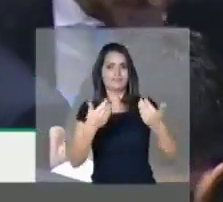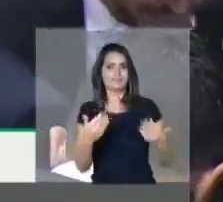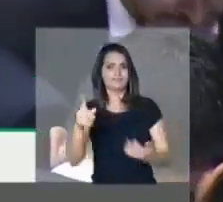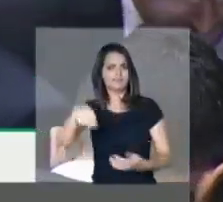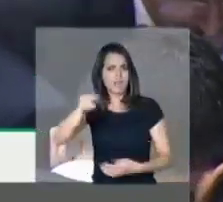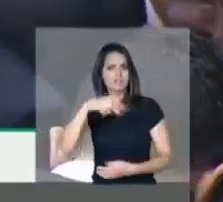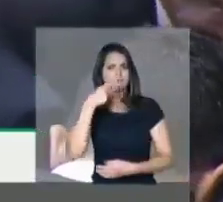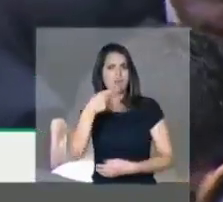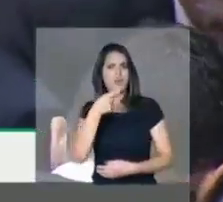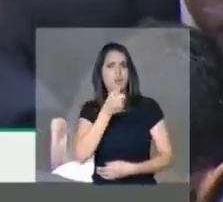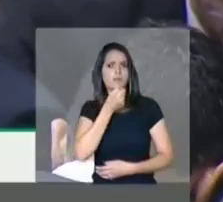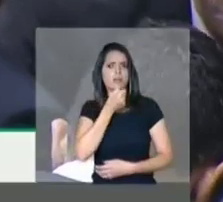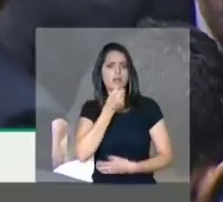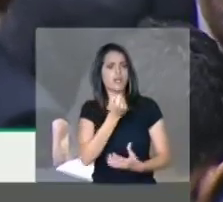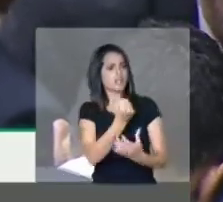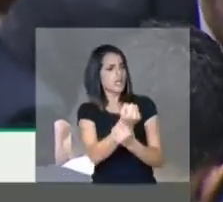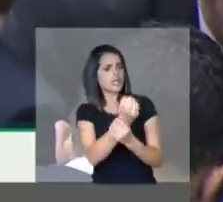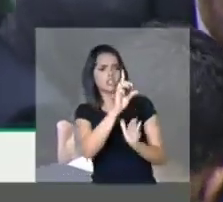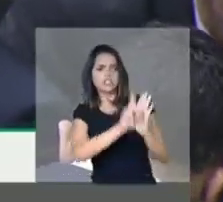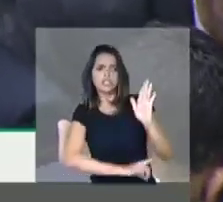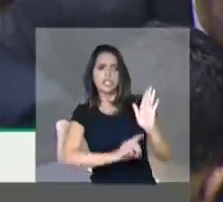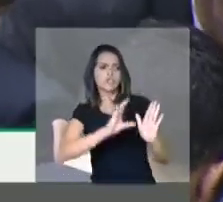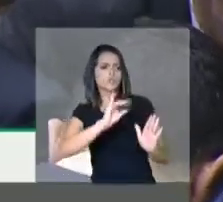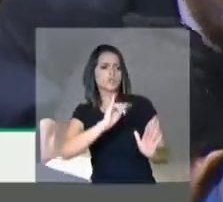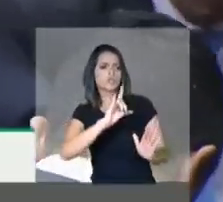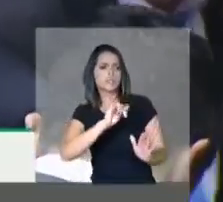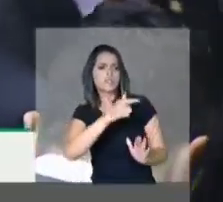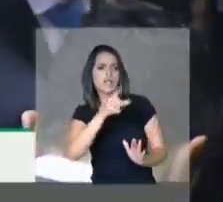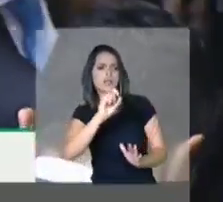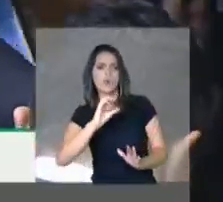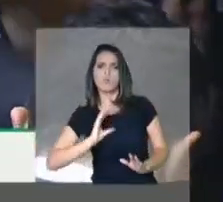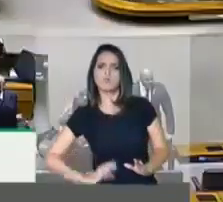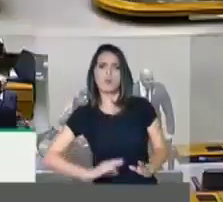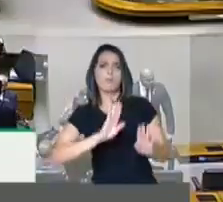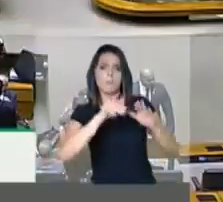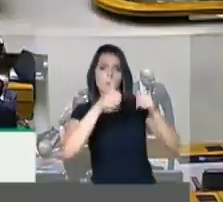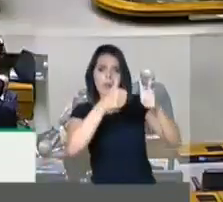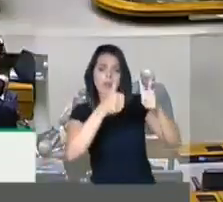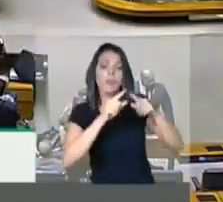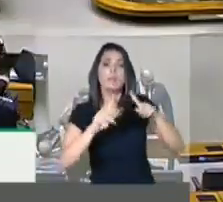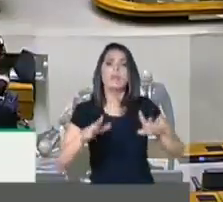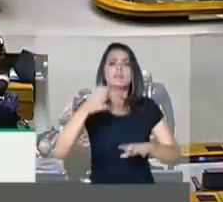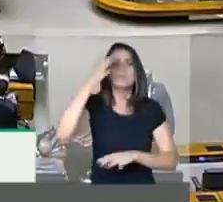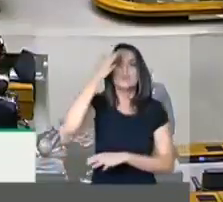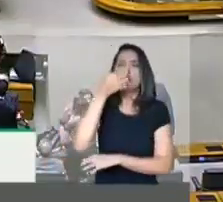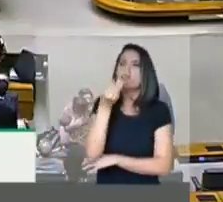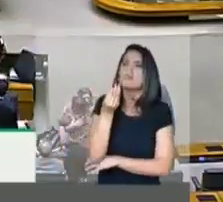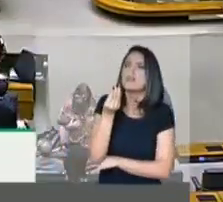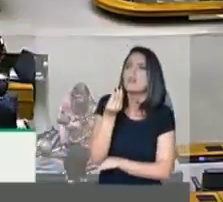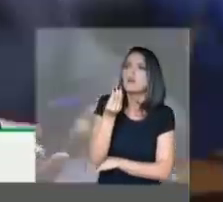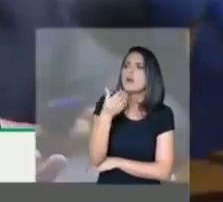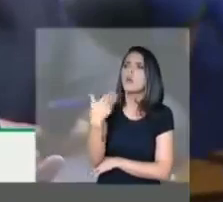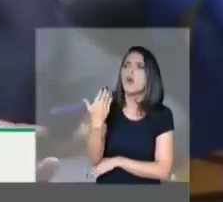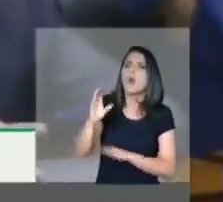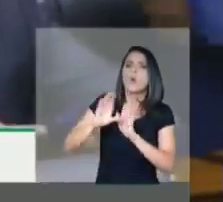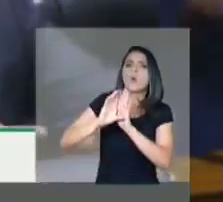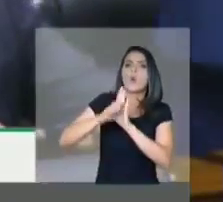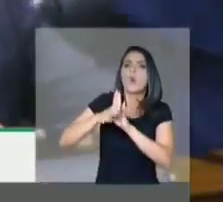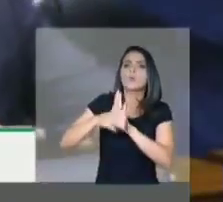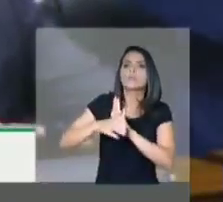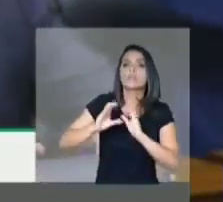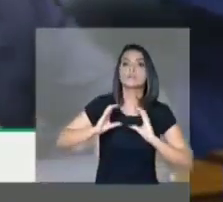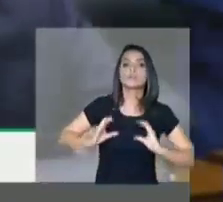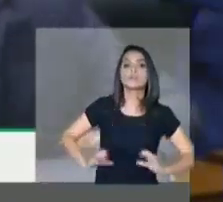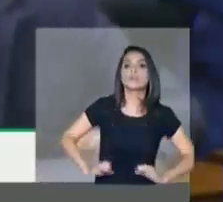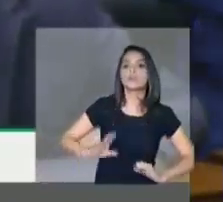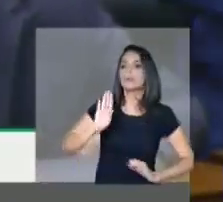Eles disseram ali no microfone, tem que garantir o direito do cidadão de bem. Eu só tô querendo entender qual é o conceito de